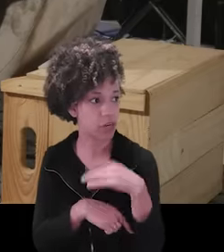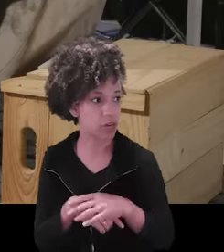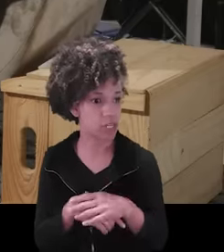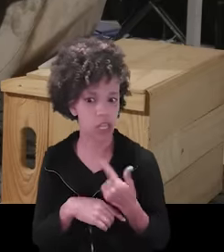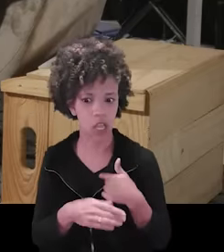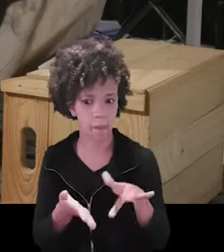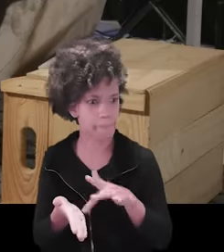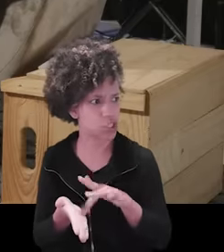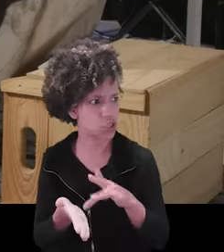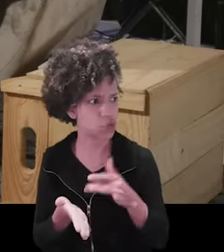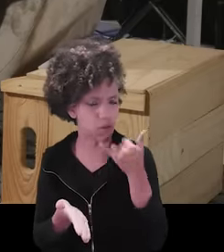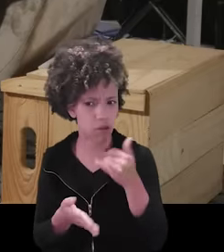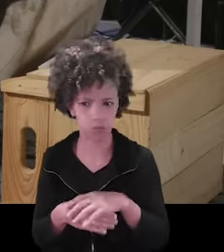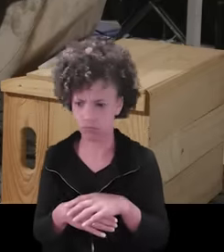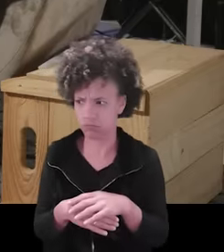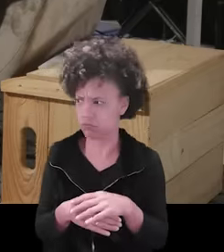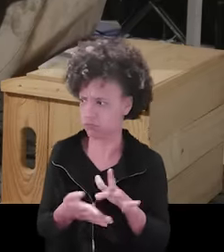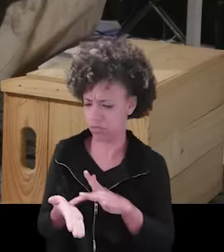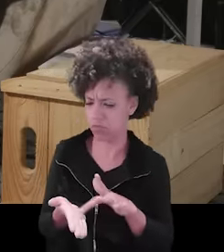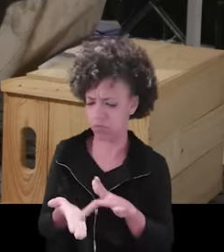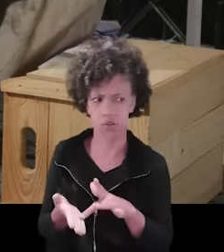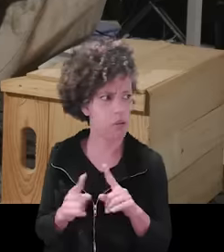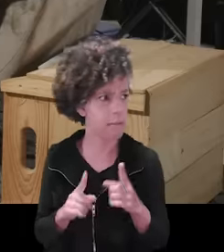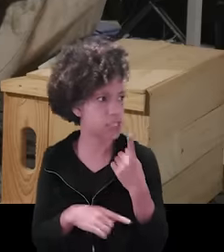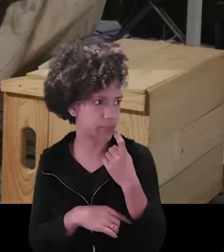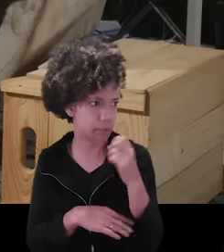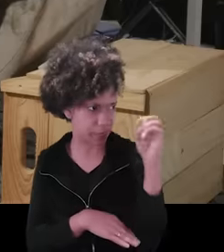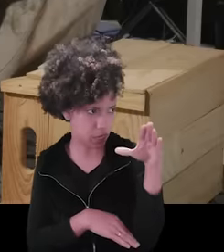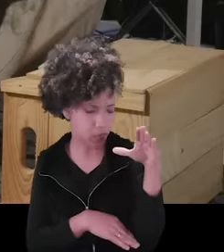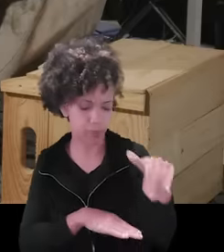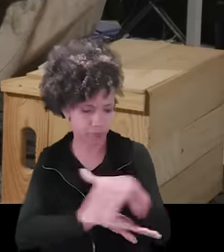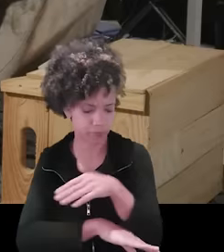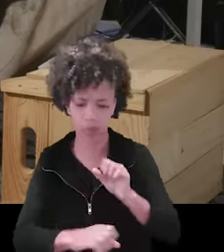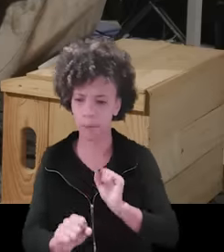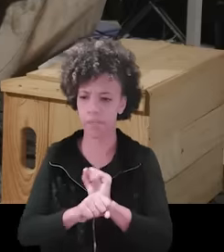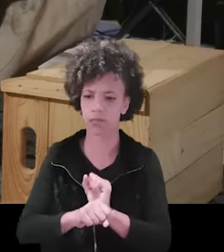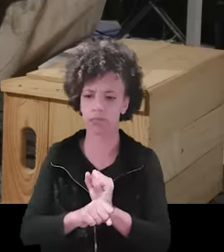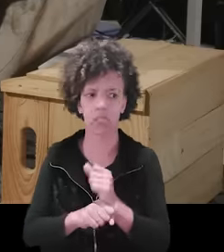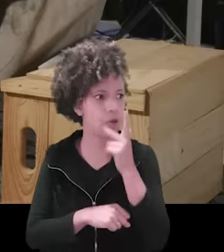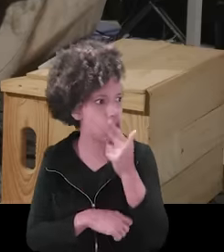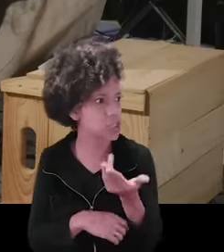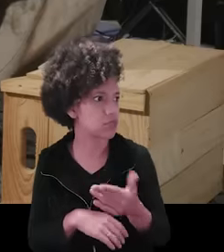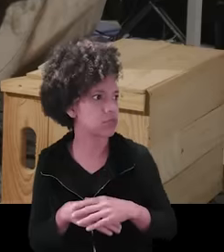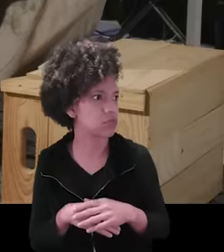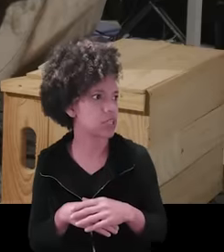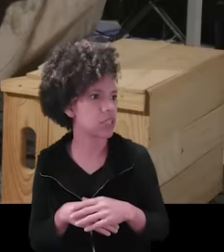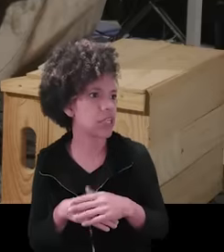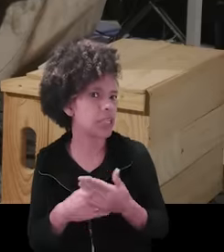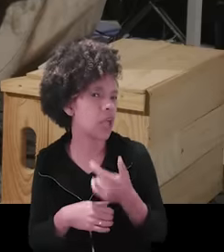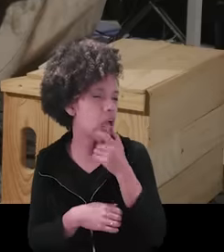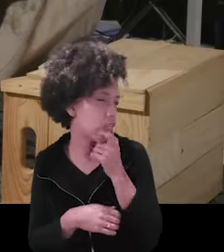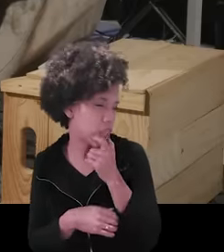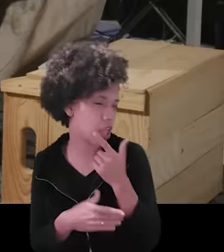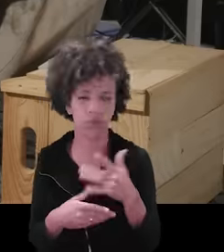vermelho e ele falou que eu tava mexendo no celular hoje já passou então tava mexendo um pouco sumida vermelho né e eu fui parada e eu achando que